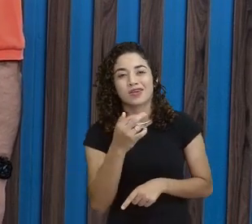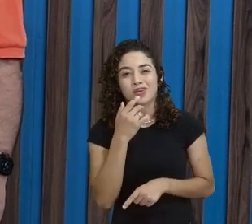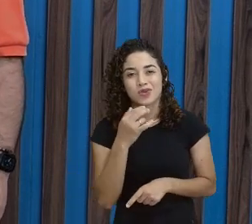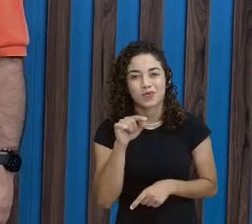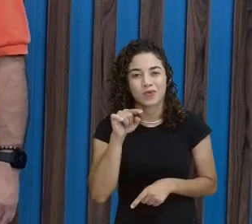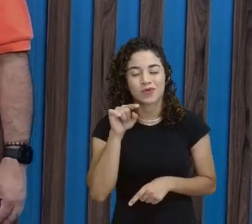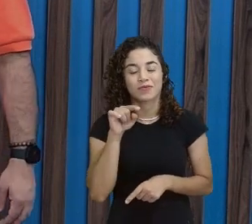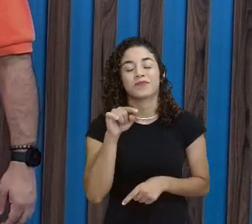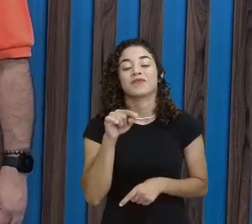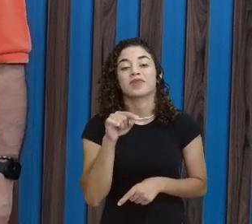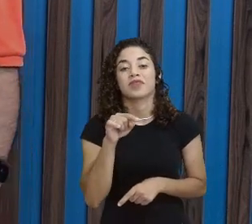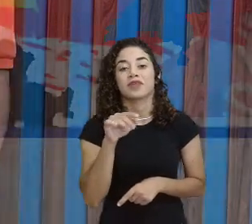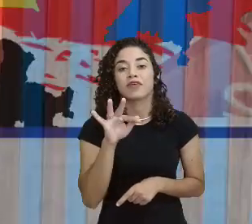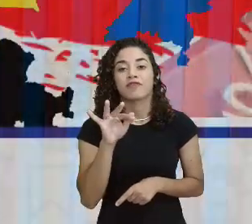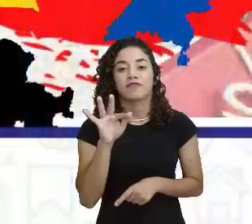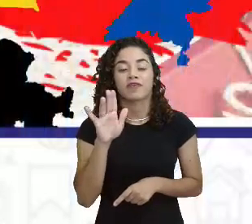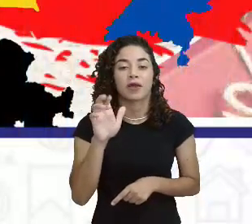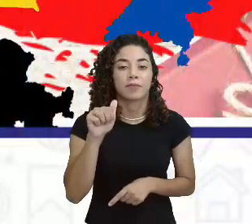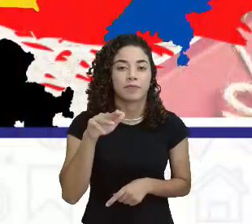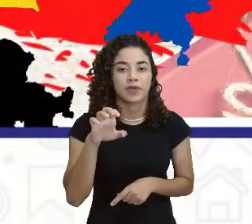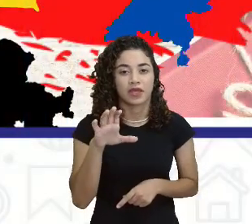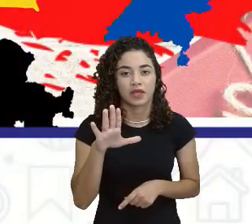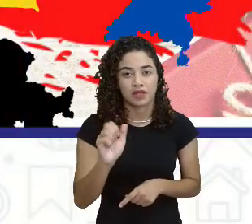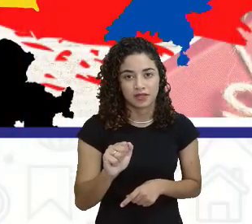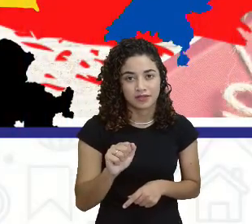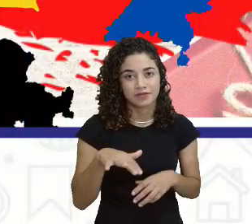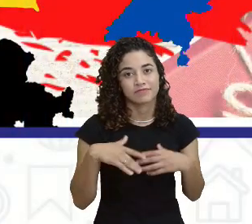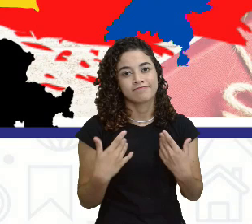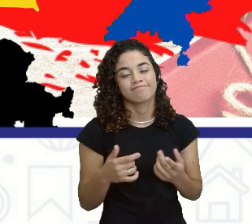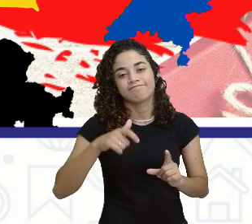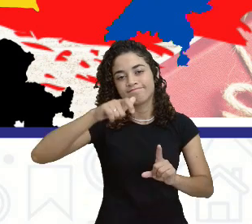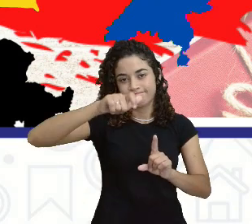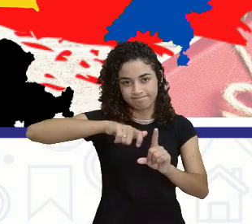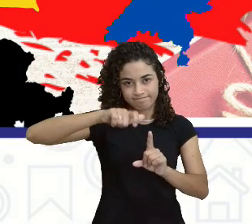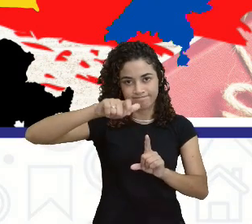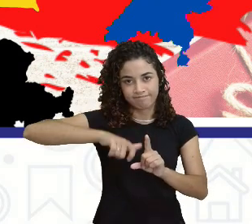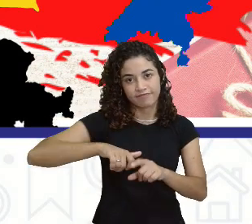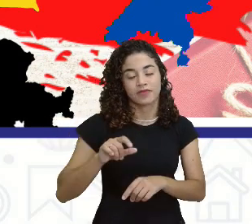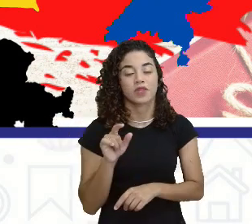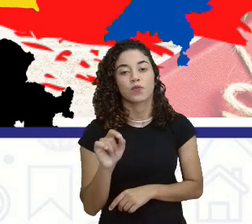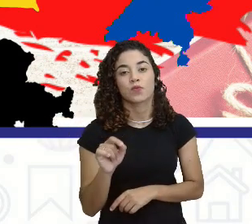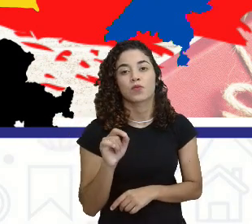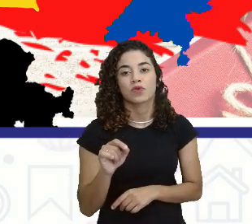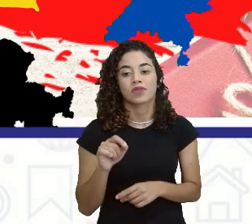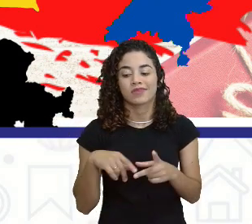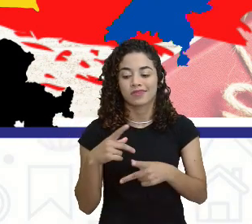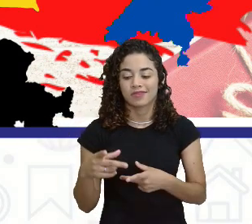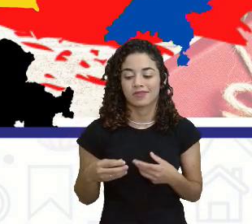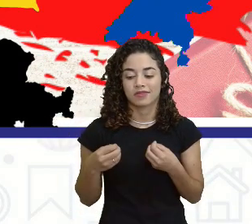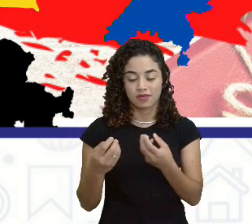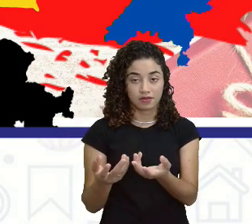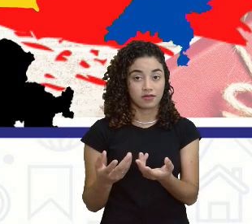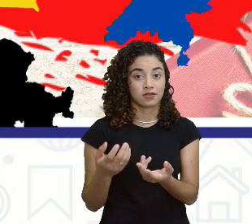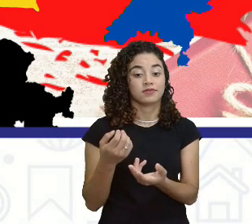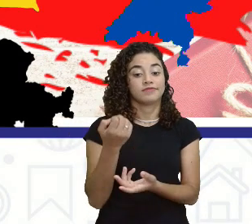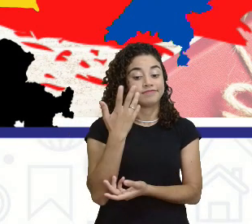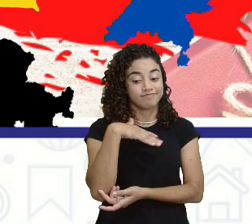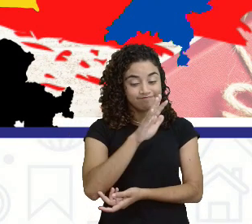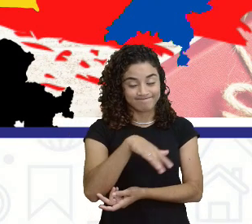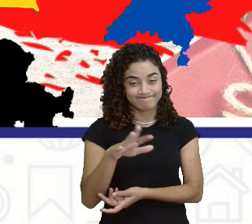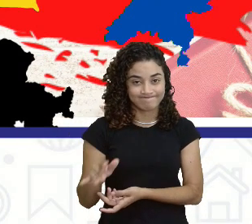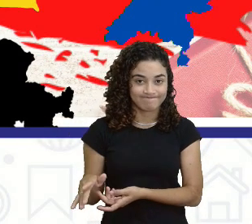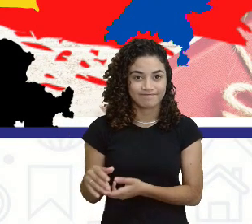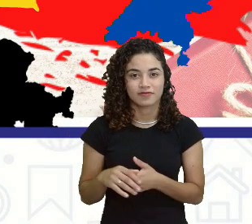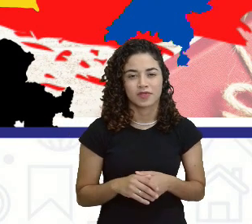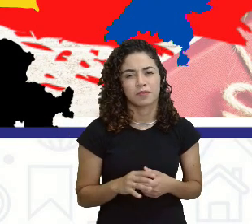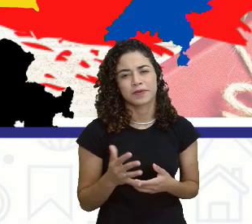né? Então, Nicolau é habitualmente conhecido como um fornecedor de presentes para crianças ali, ó, por volta do